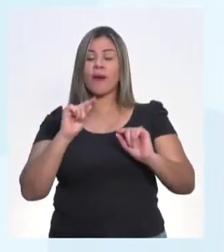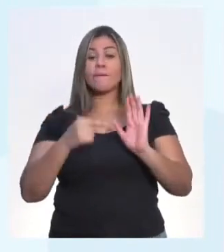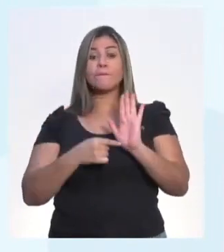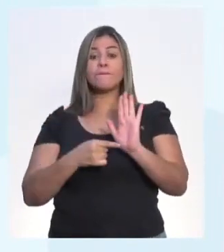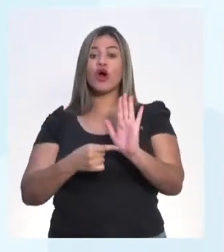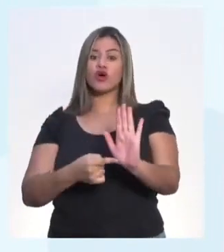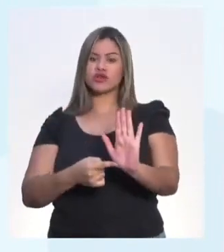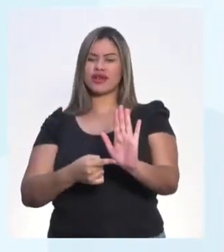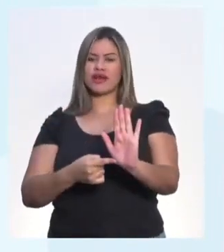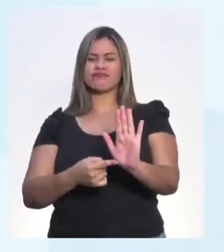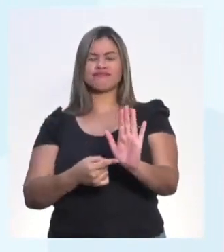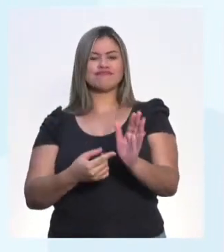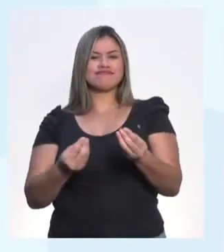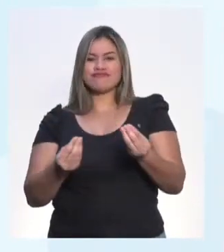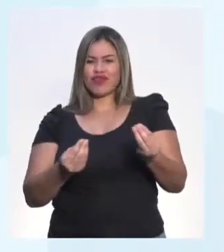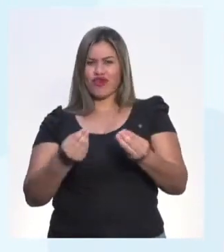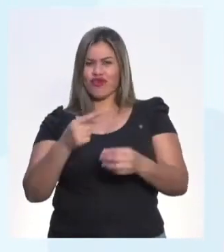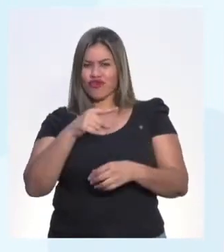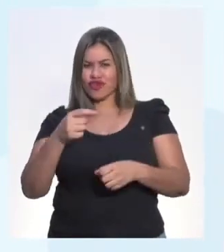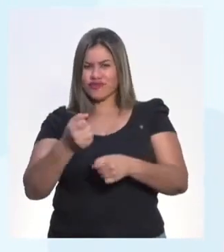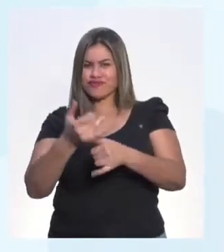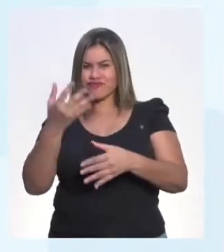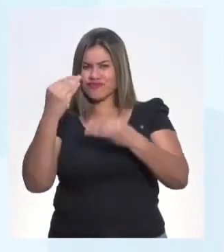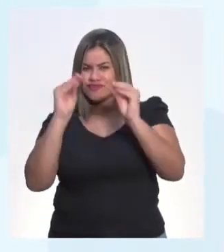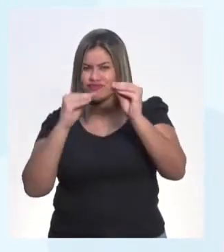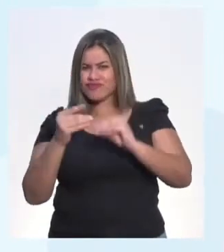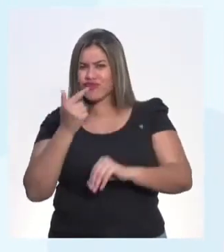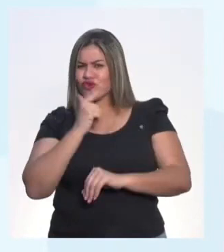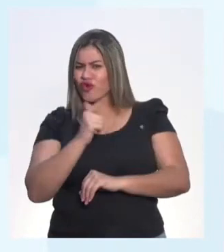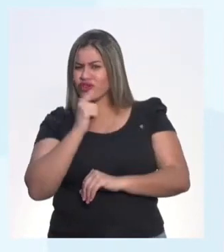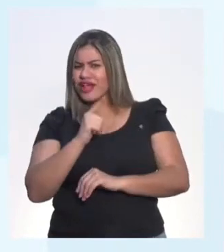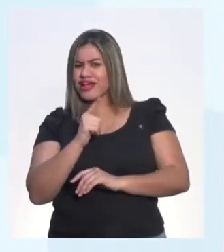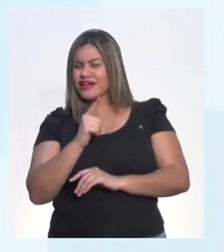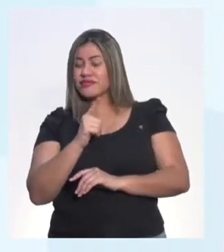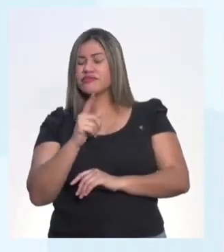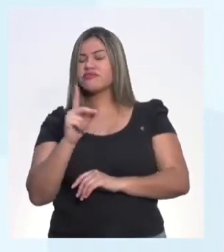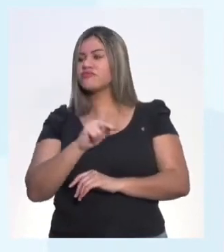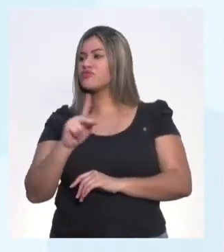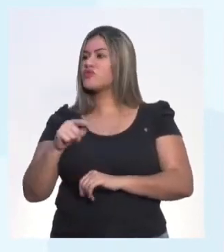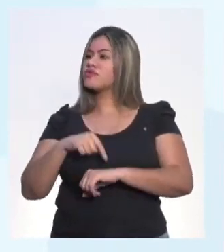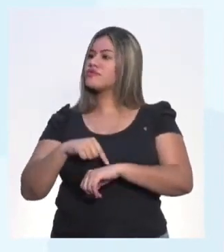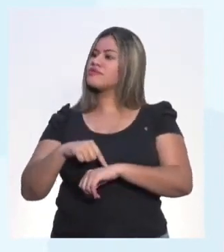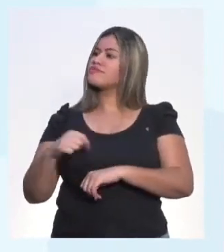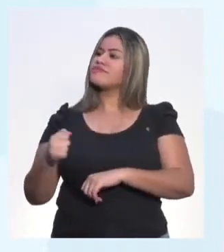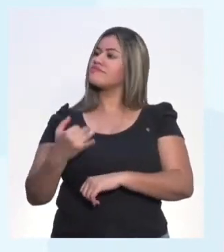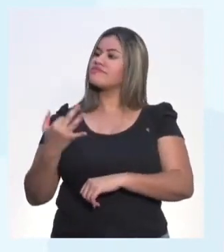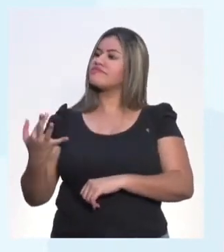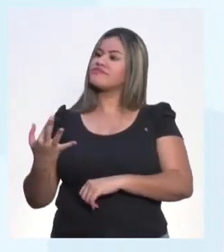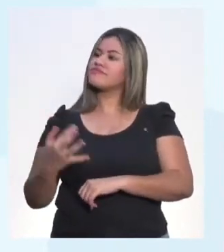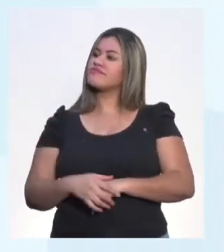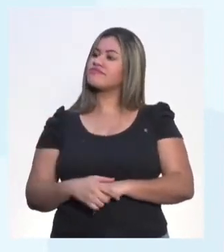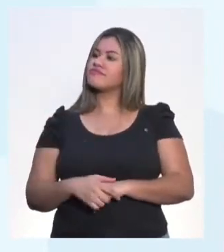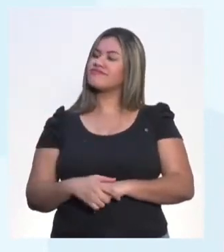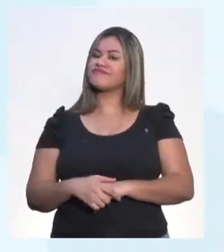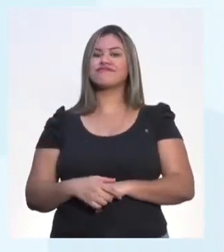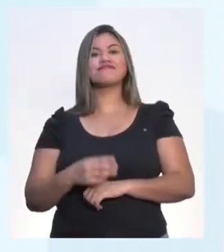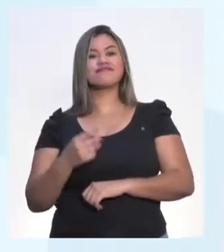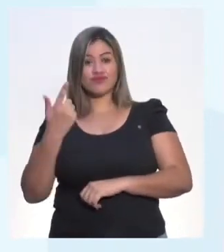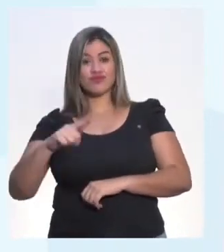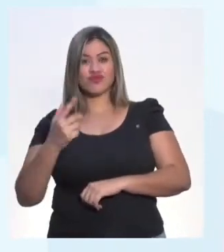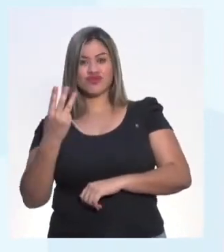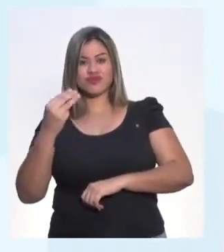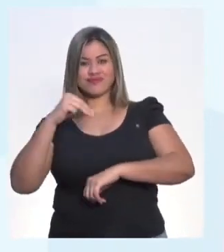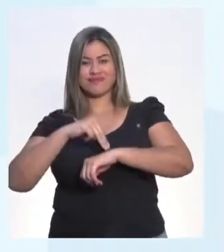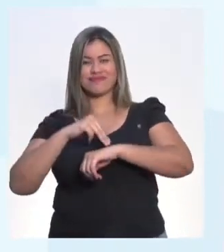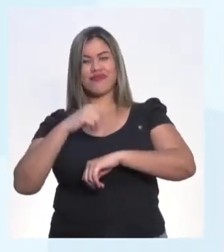anagramas. E aí, será que você consegue colocar isso no chat para mim? Professora Roberta, quanto tempo eles terão para fazer? Eles terão 3